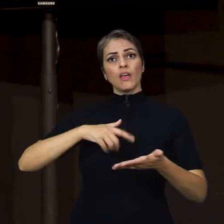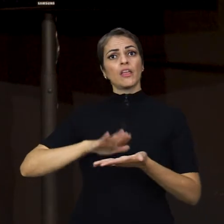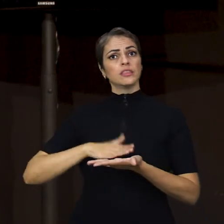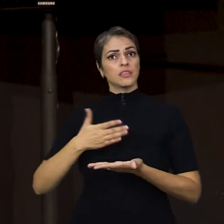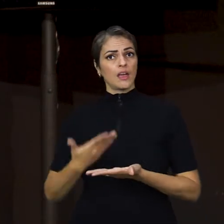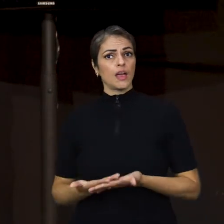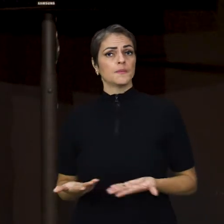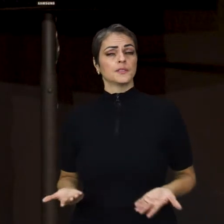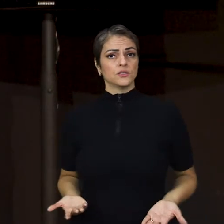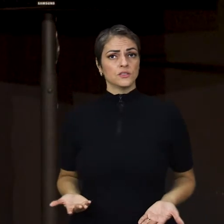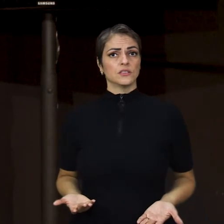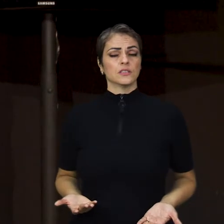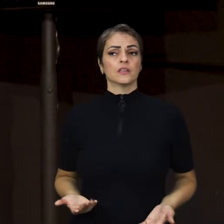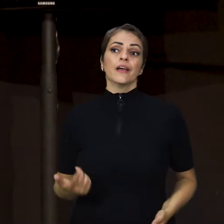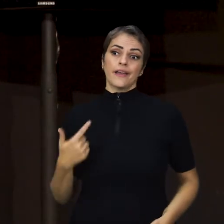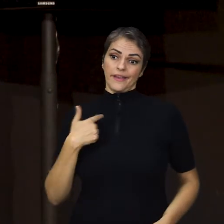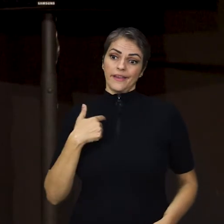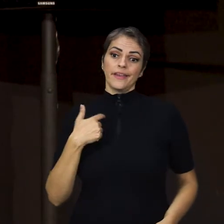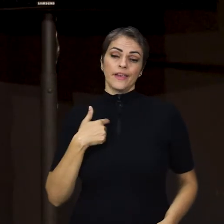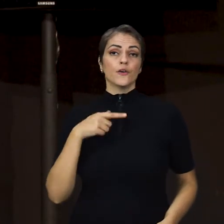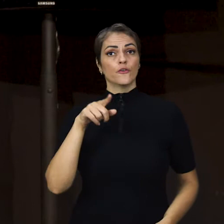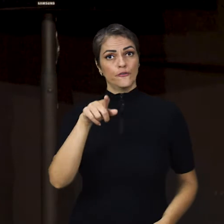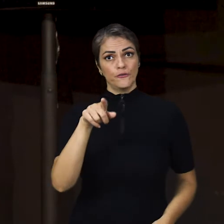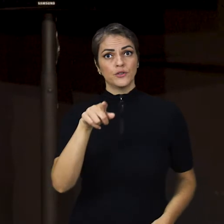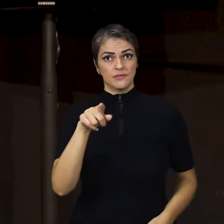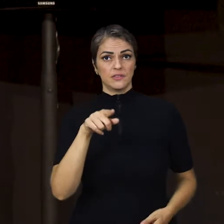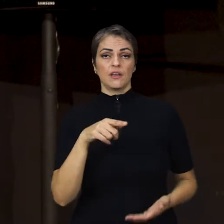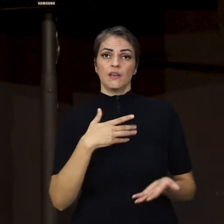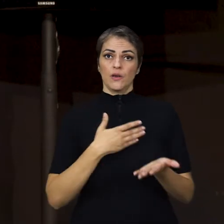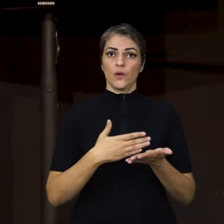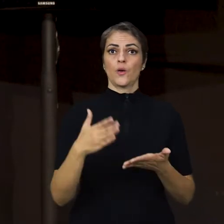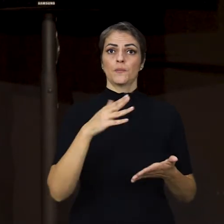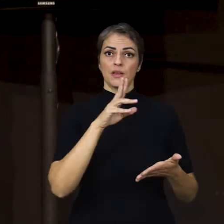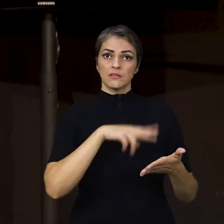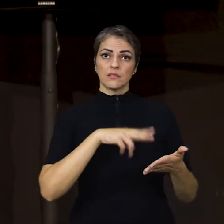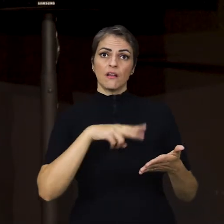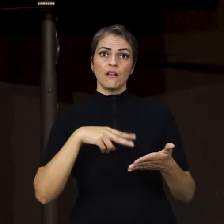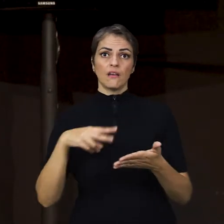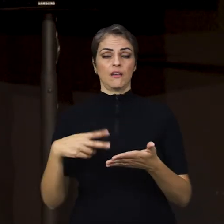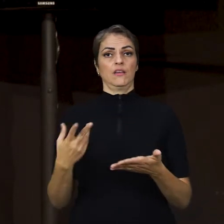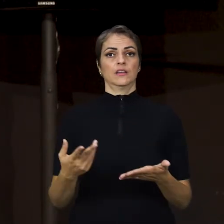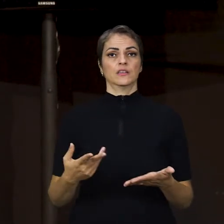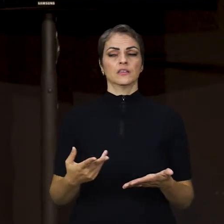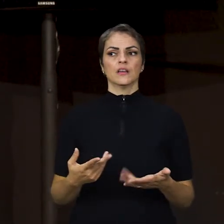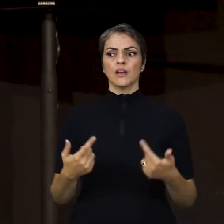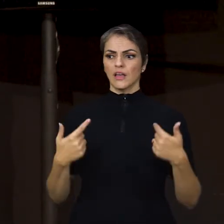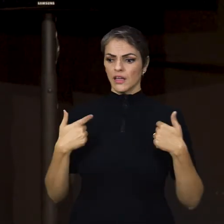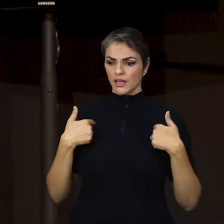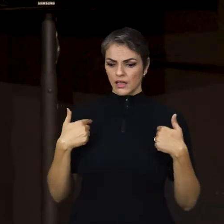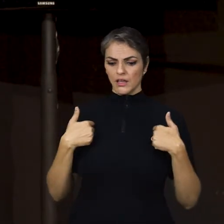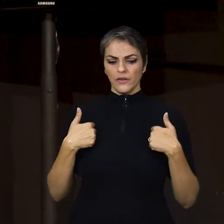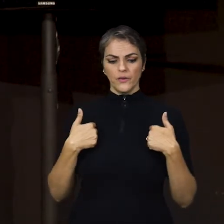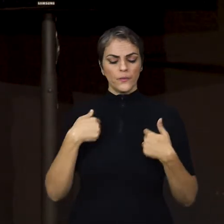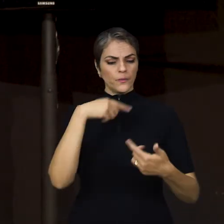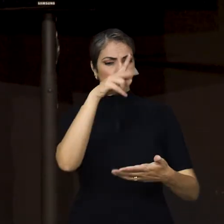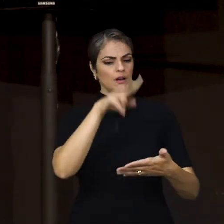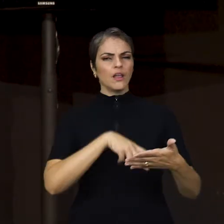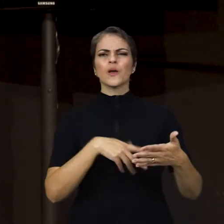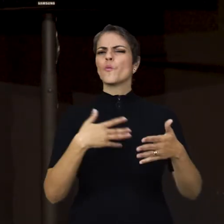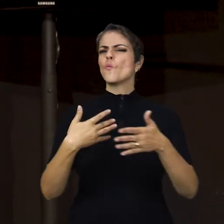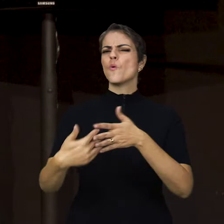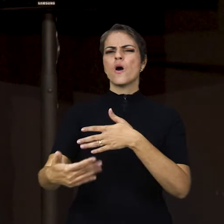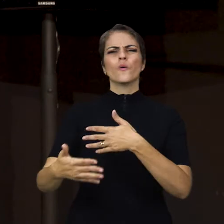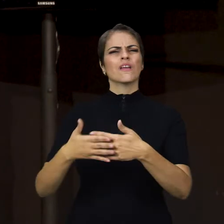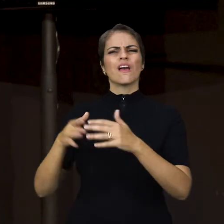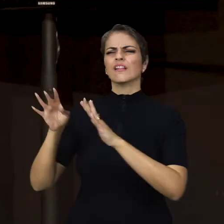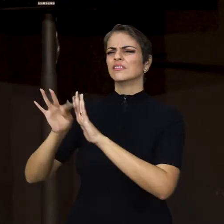pessoalmente me aproximo da leitura bíblica, quando você se aproxima do texto bíblico para ler. Quando eu leio qualquer texto, não só a Bíblia,